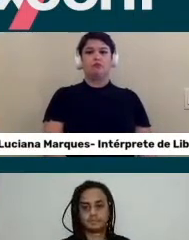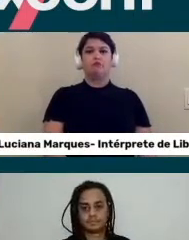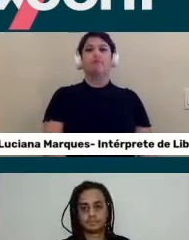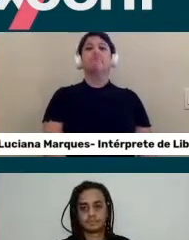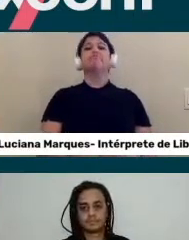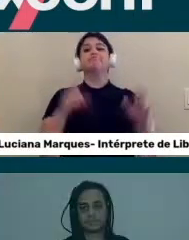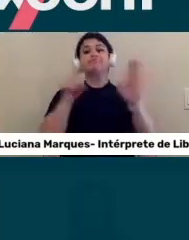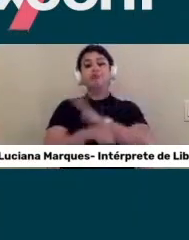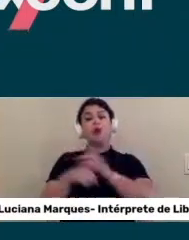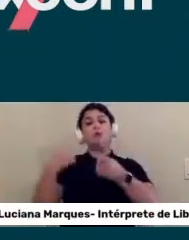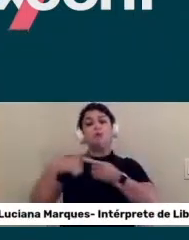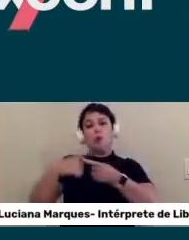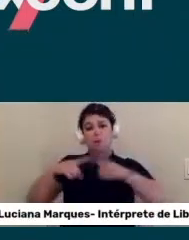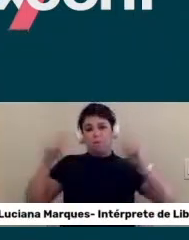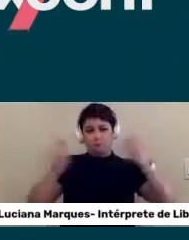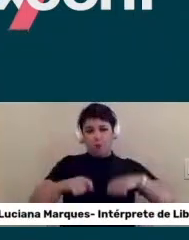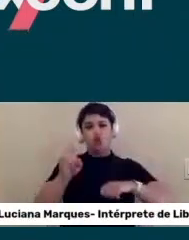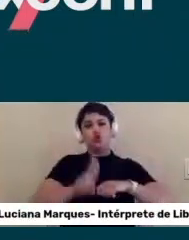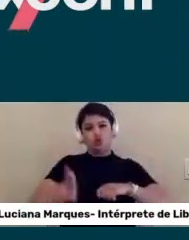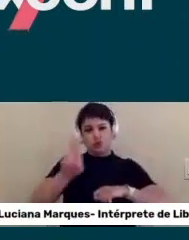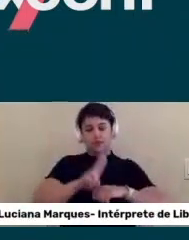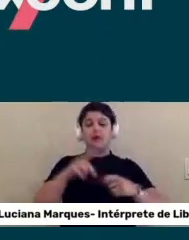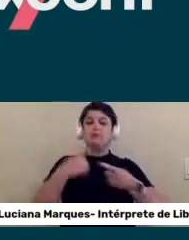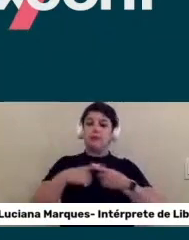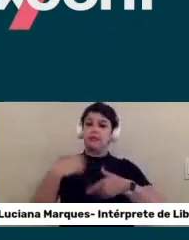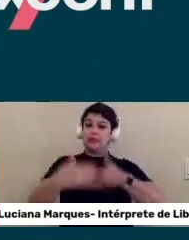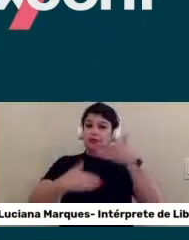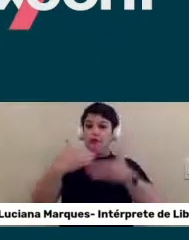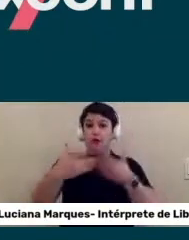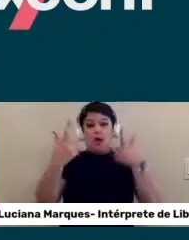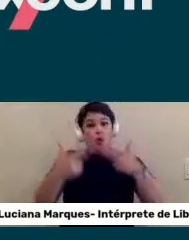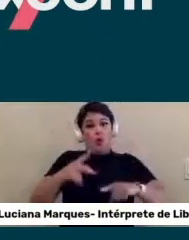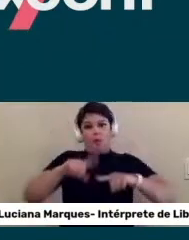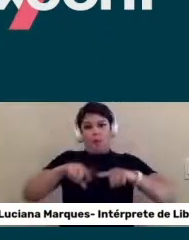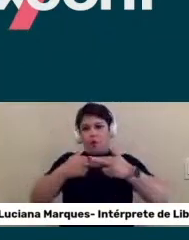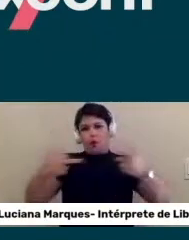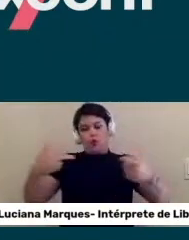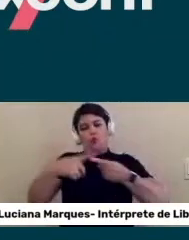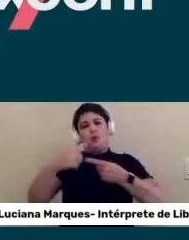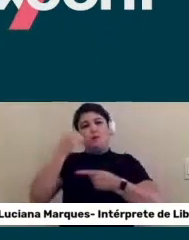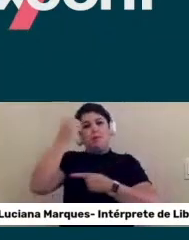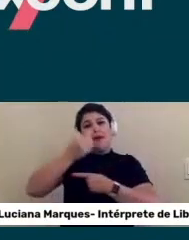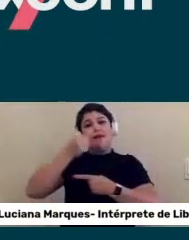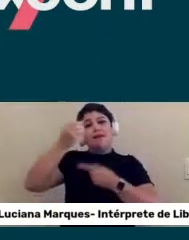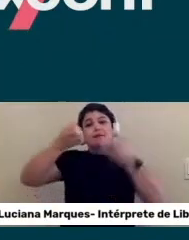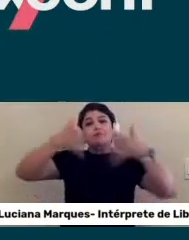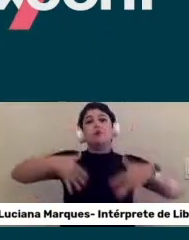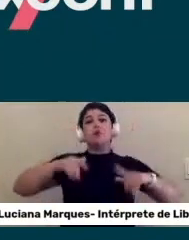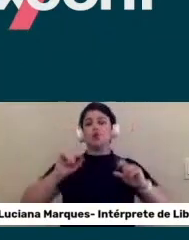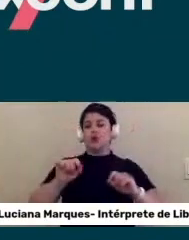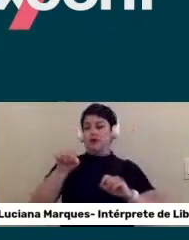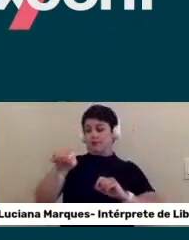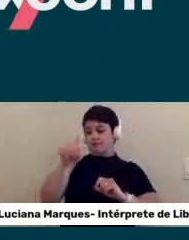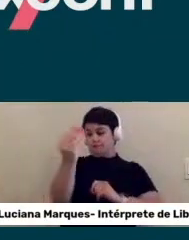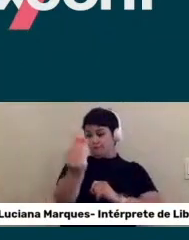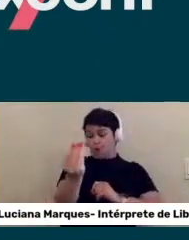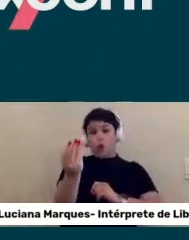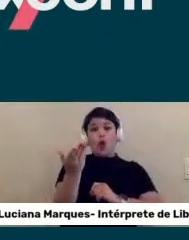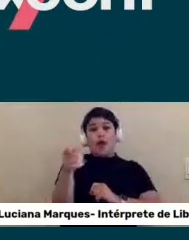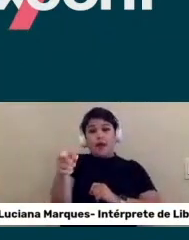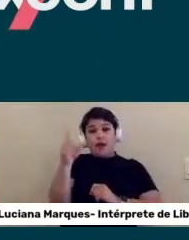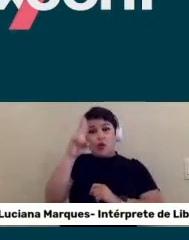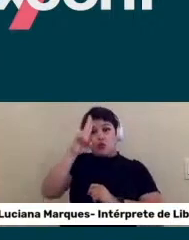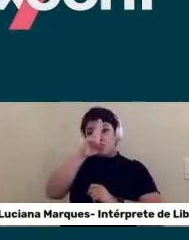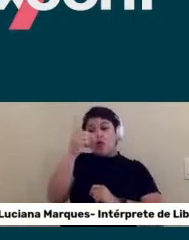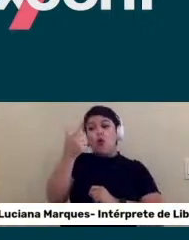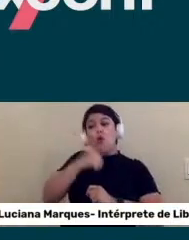Então, deve ser desenvolvida junto com o desenvolvimento do produto. Porque experiência fala o quê? Do como o usuário vai conseguir executar,